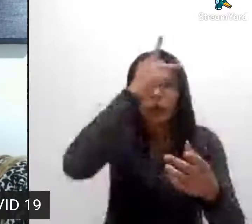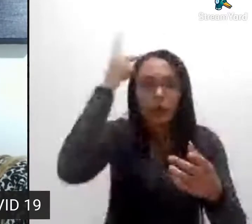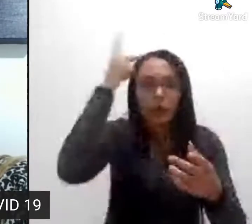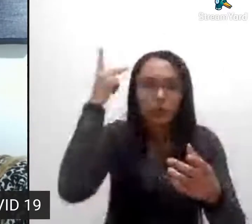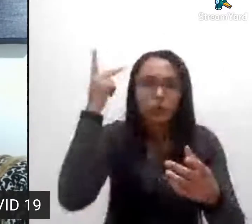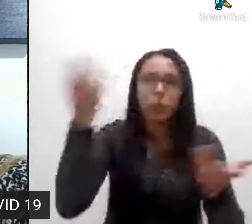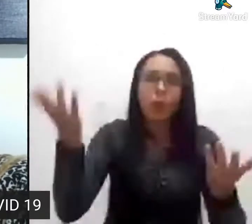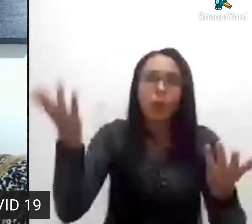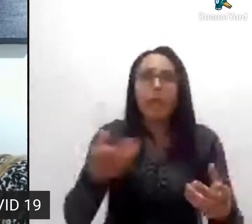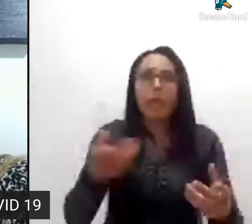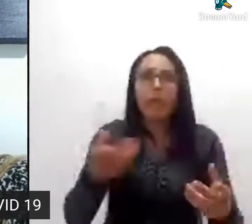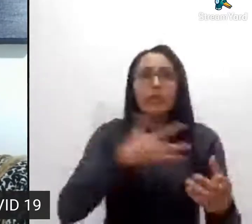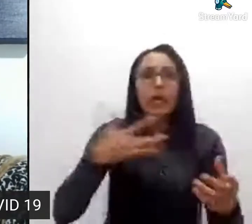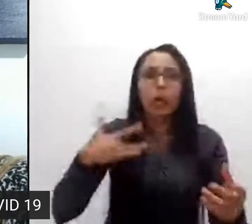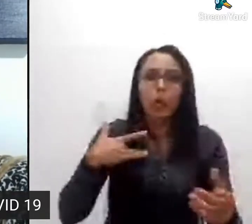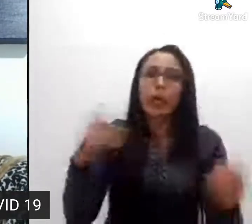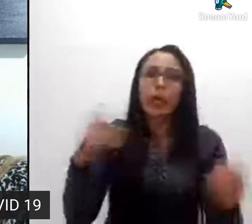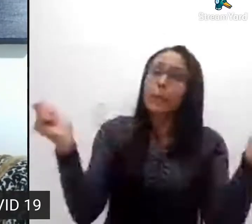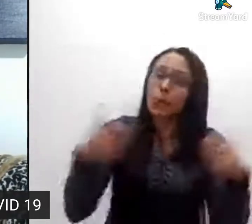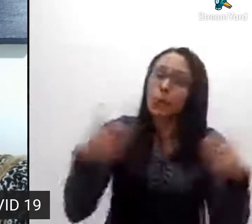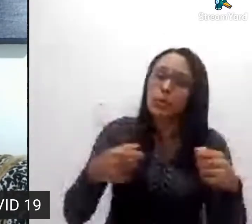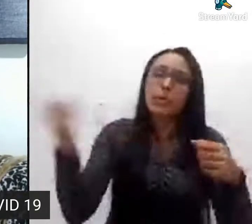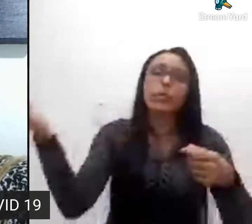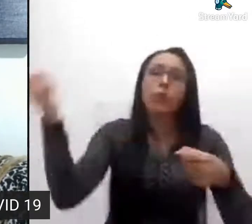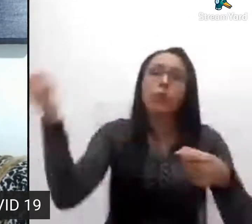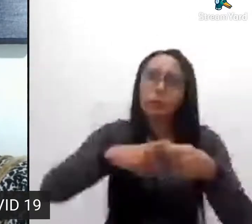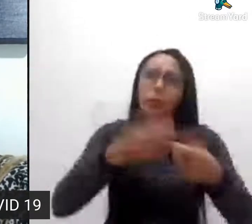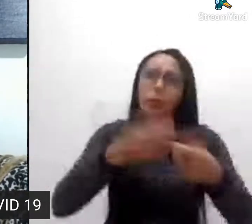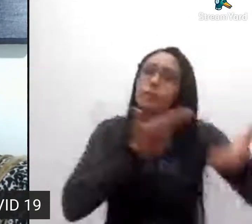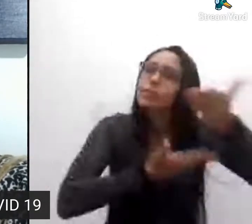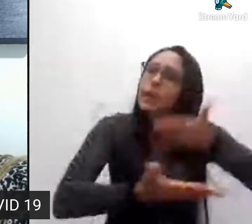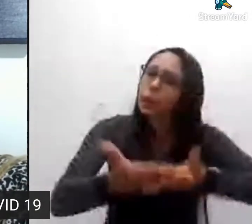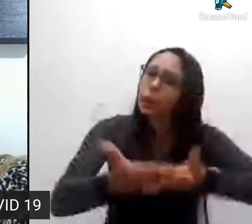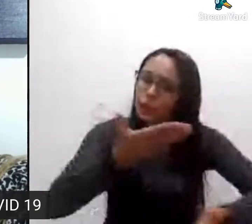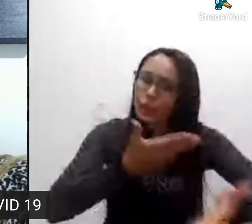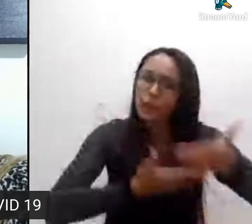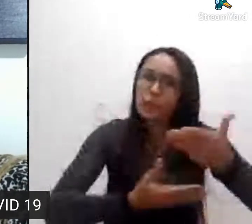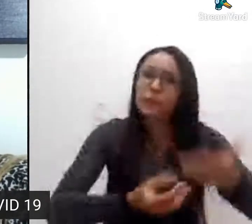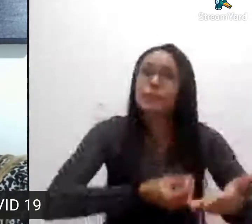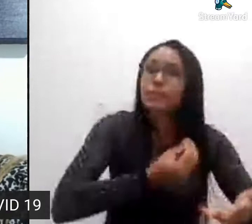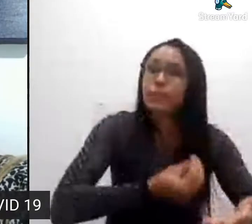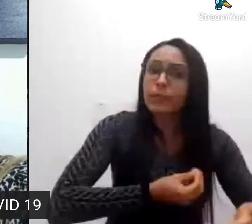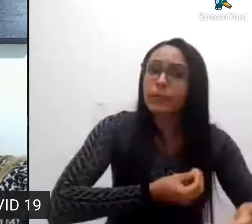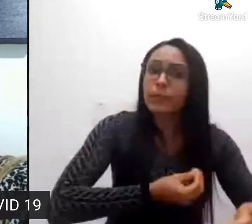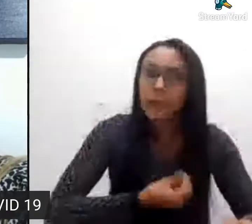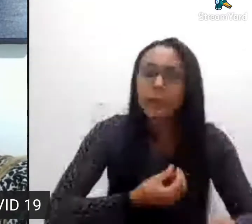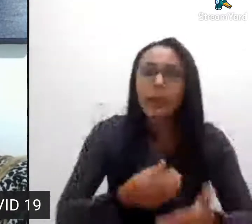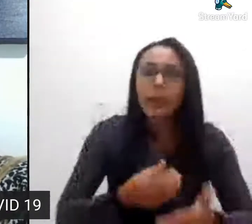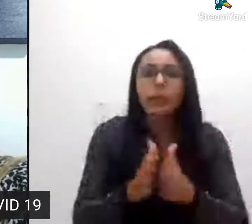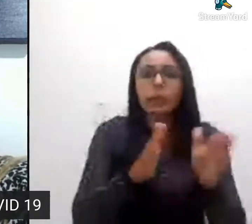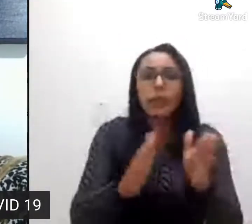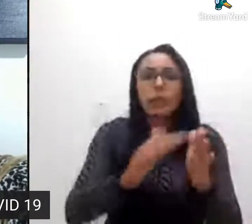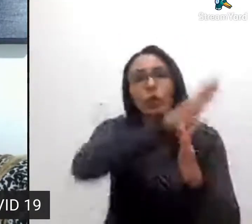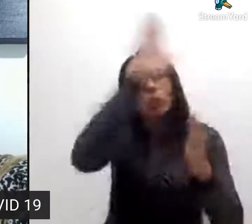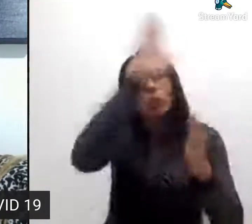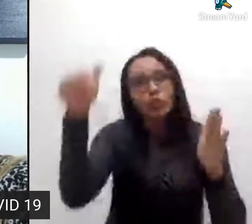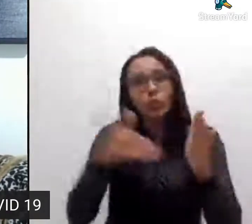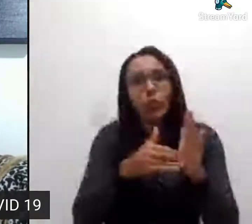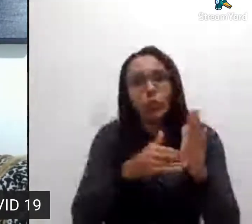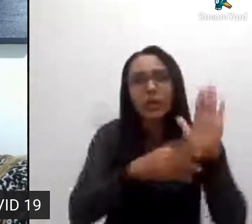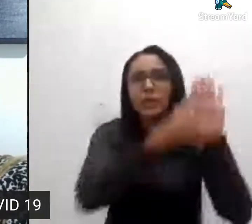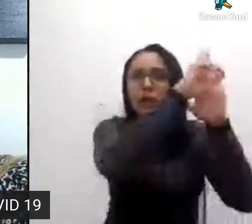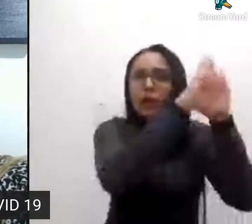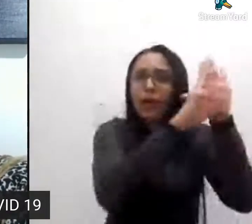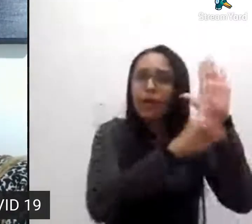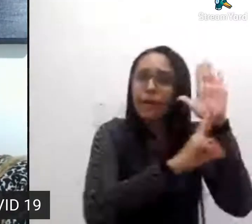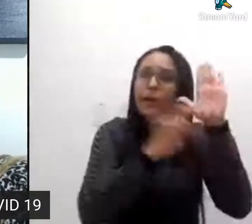esse retorno, que é possível conviver. Conviver considerando todas as normas possíveis. Para